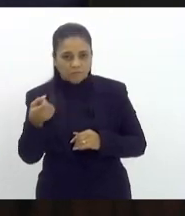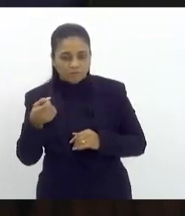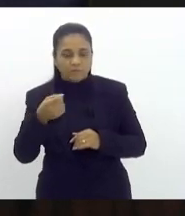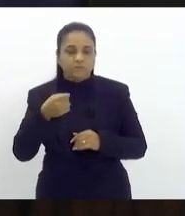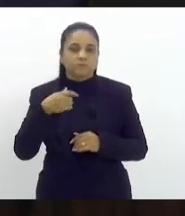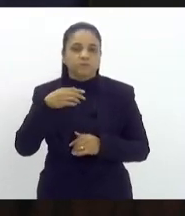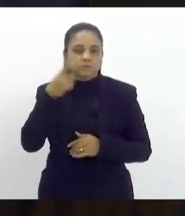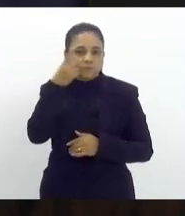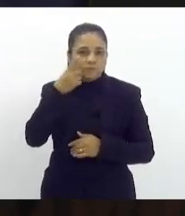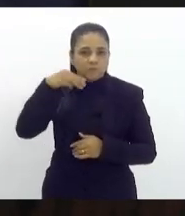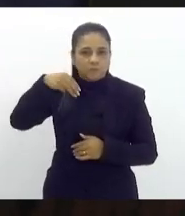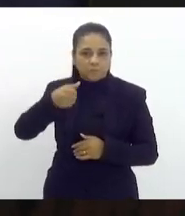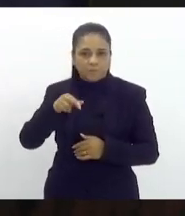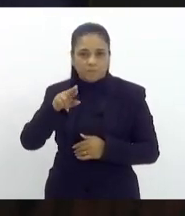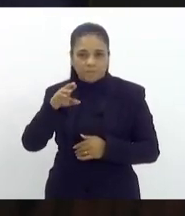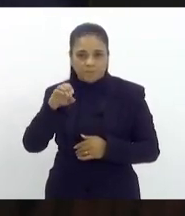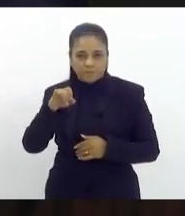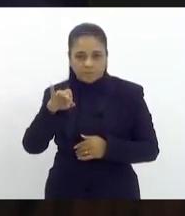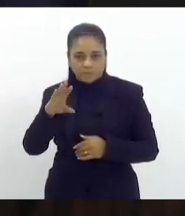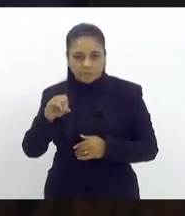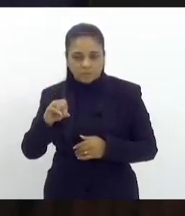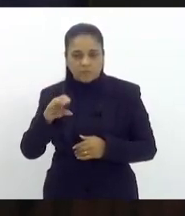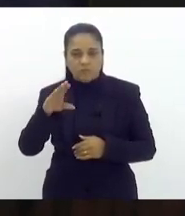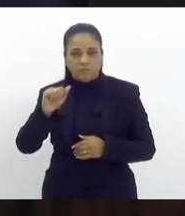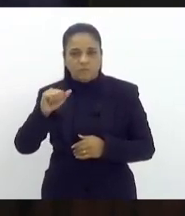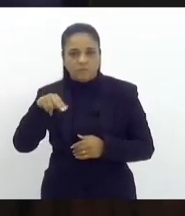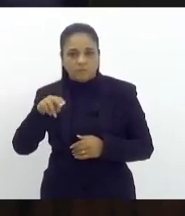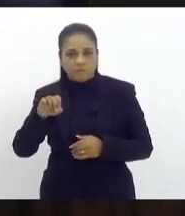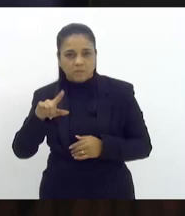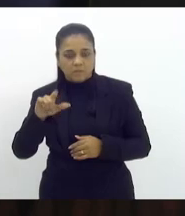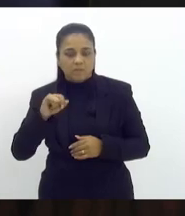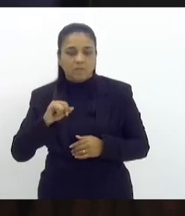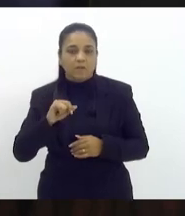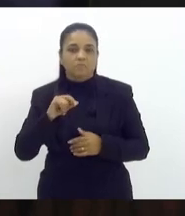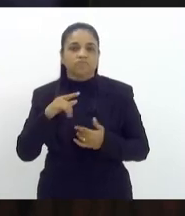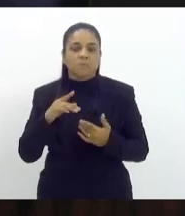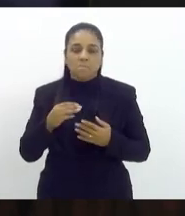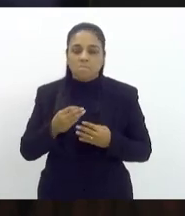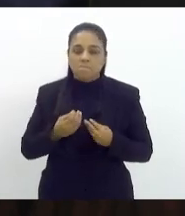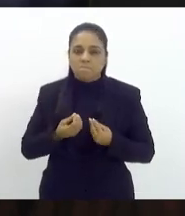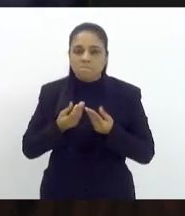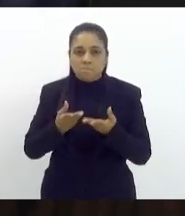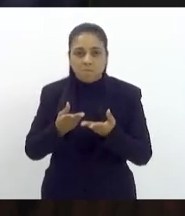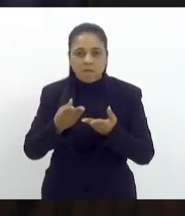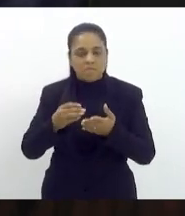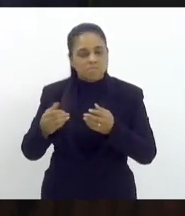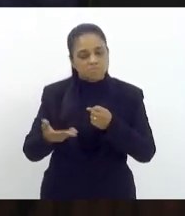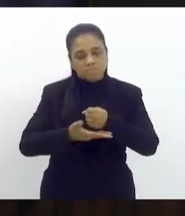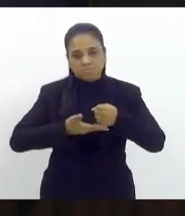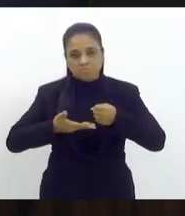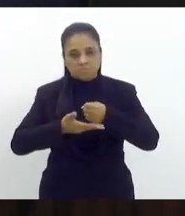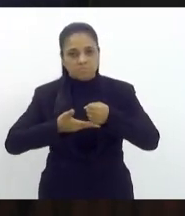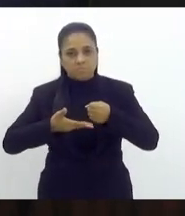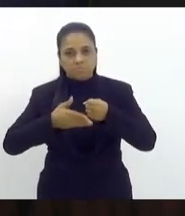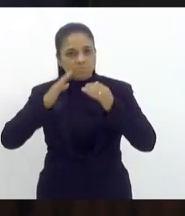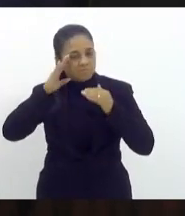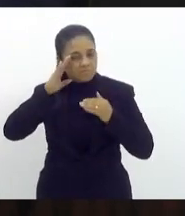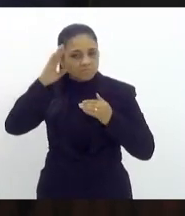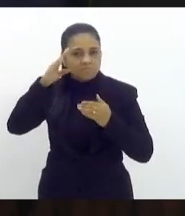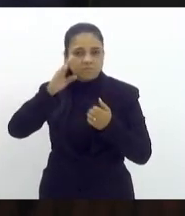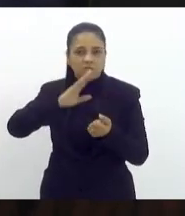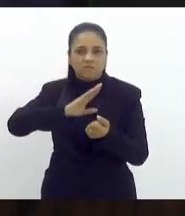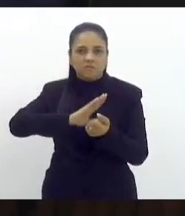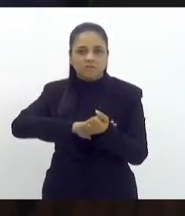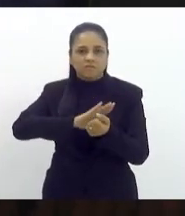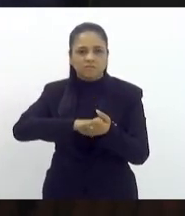Márcio canela que dispõe sobre troca imediata de bens essenciais com vícios de qualidade